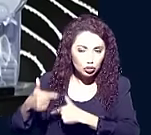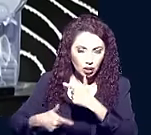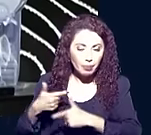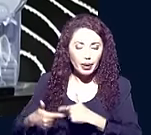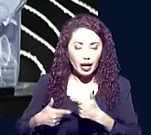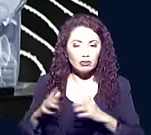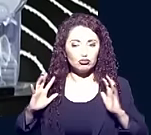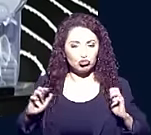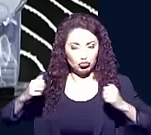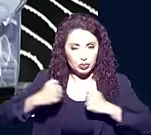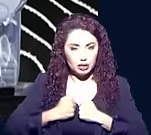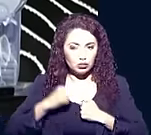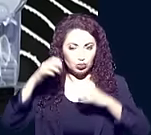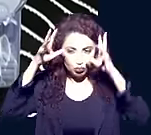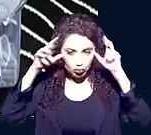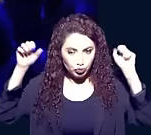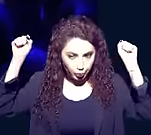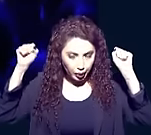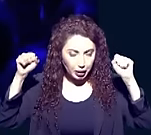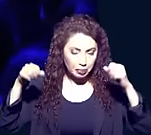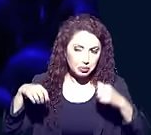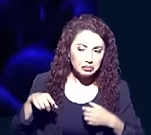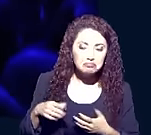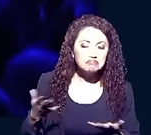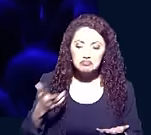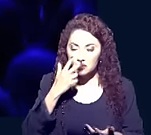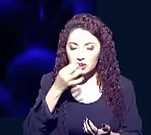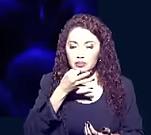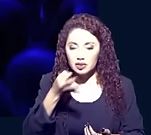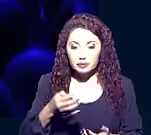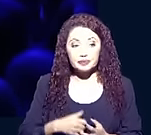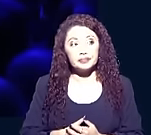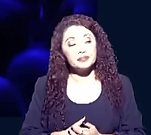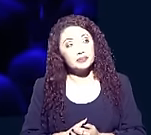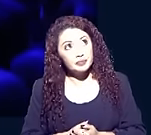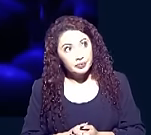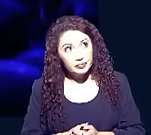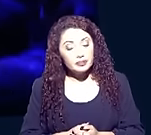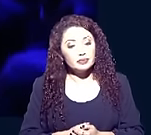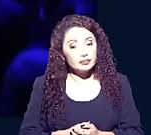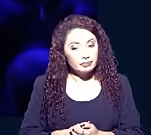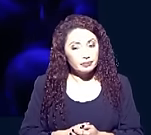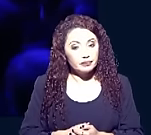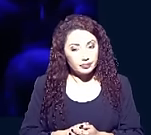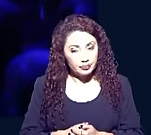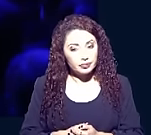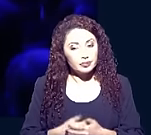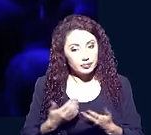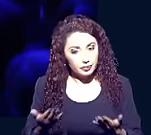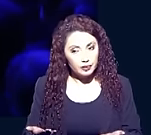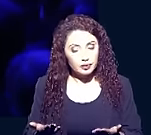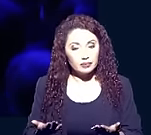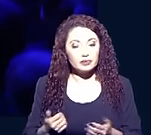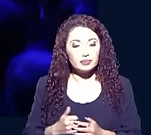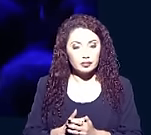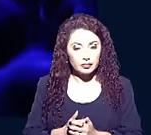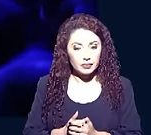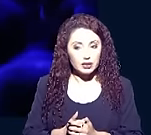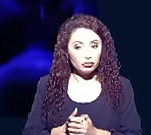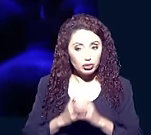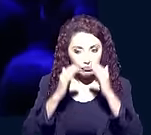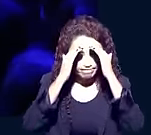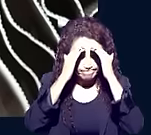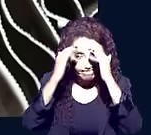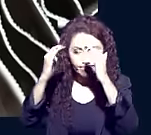ou isso não é prioridade veja Amanda eh eu tenho muito respeito pela institucionalidade de cada